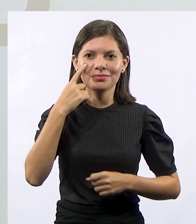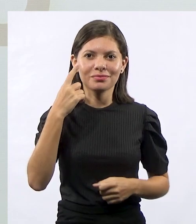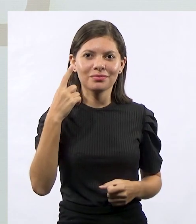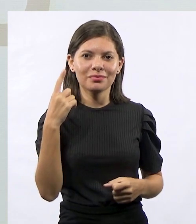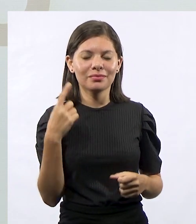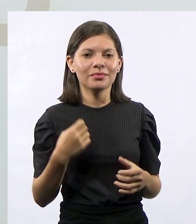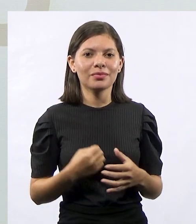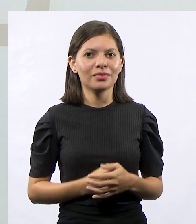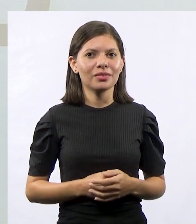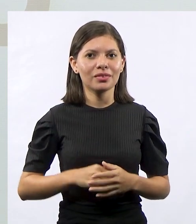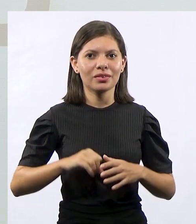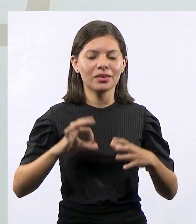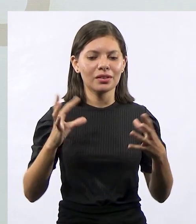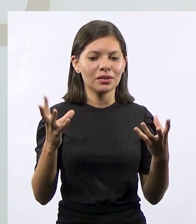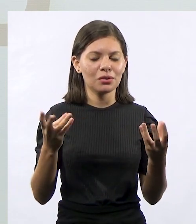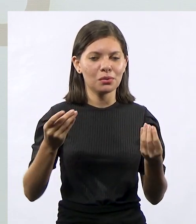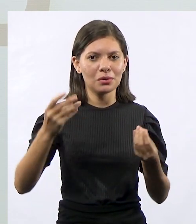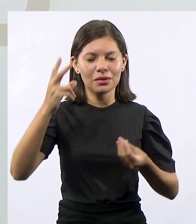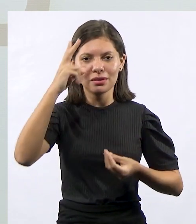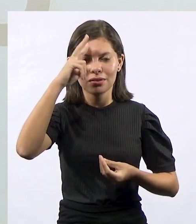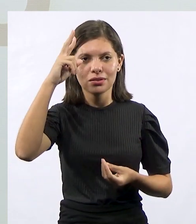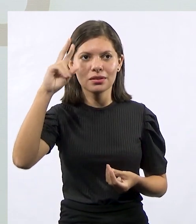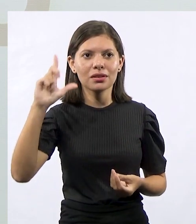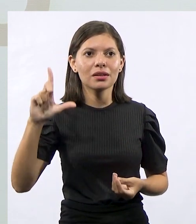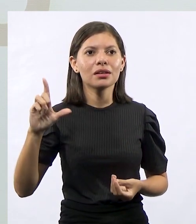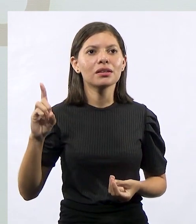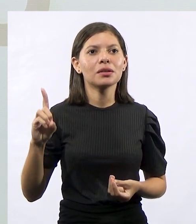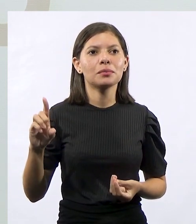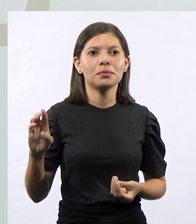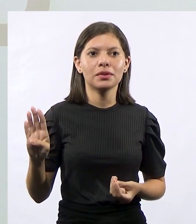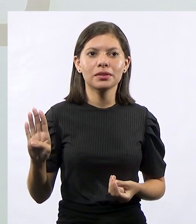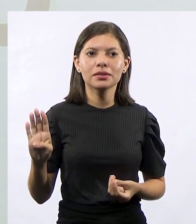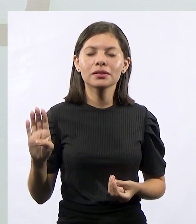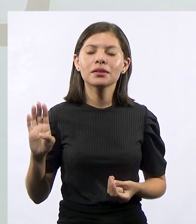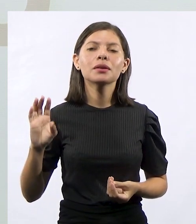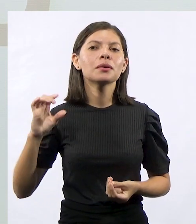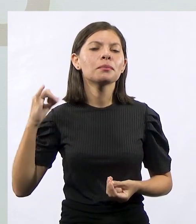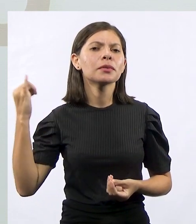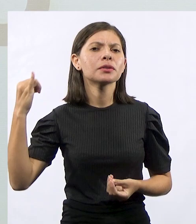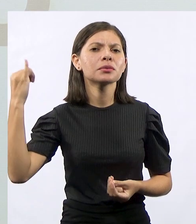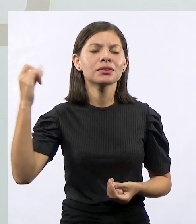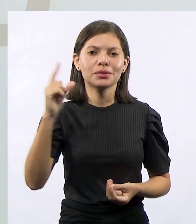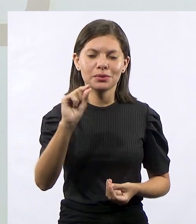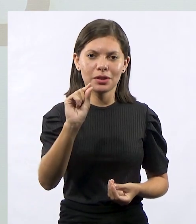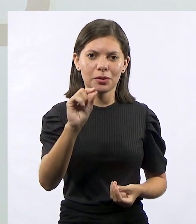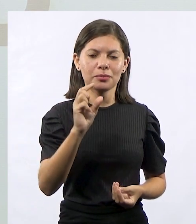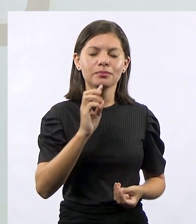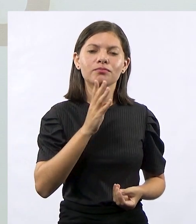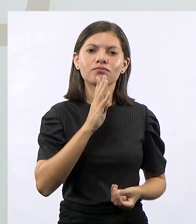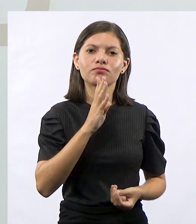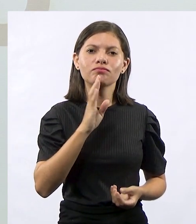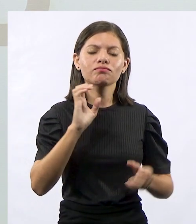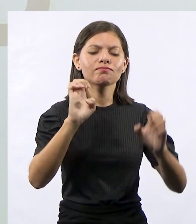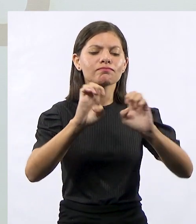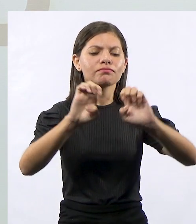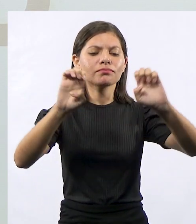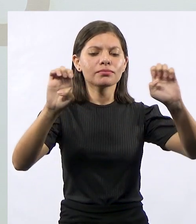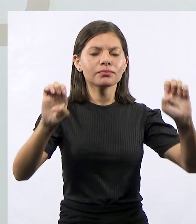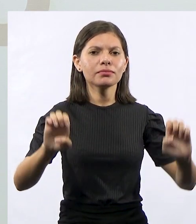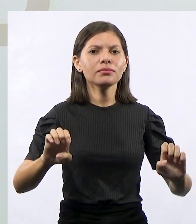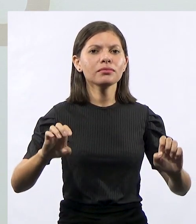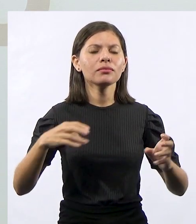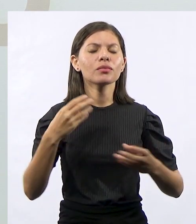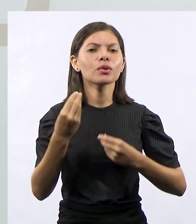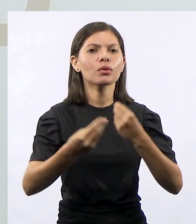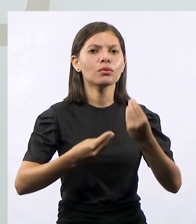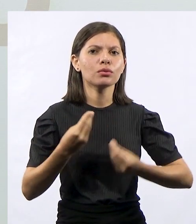as LDBs que tivemos durante a história nacional e, o mais importante, conhecer a